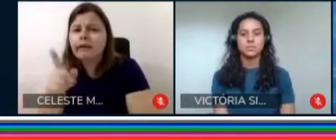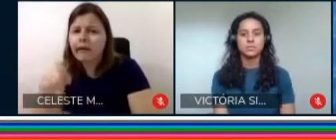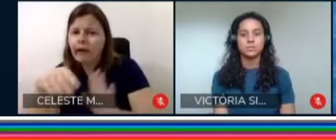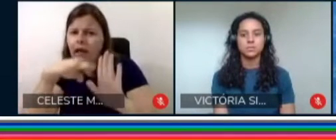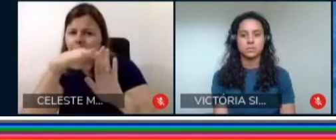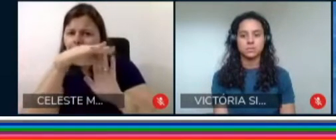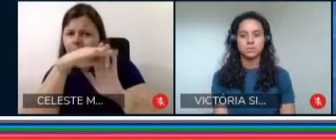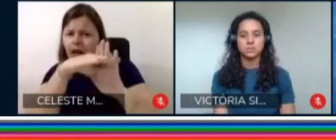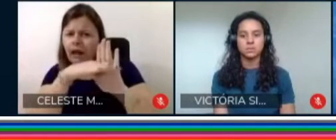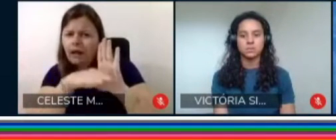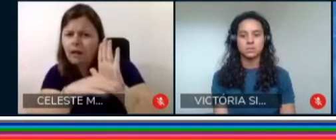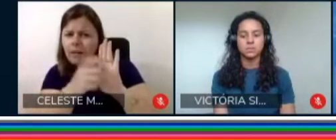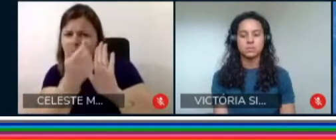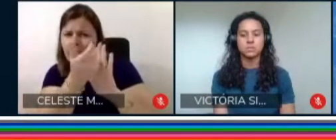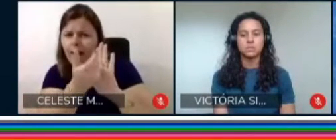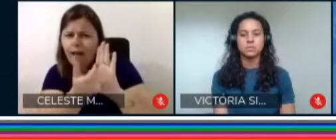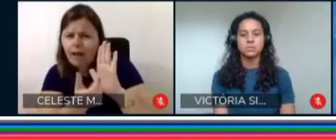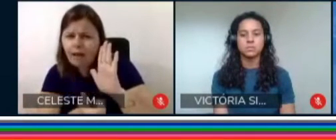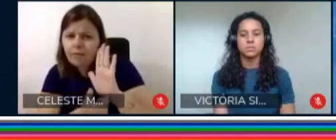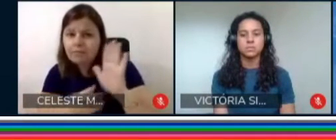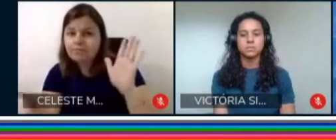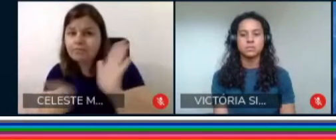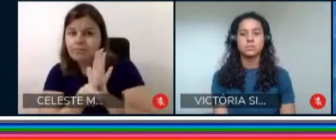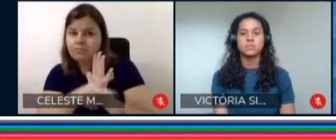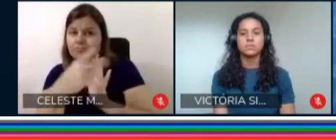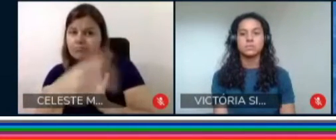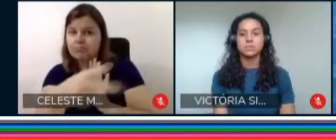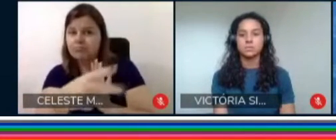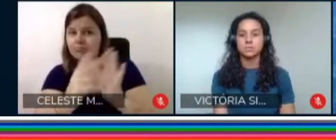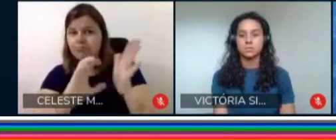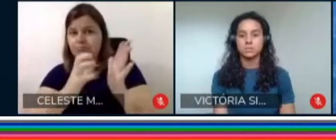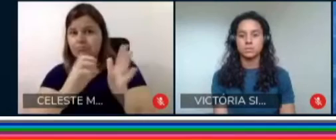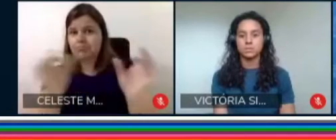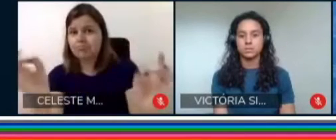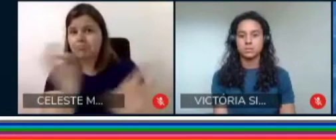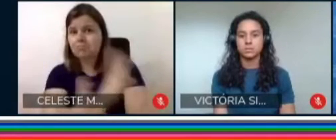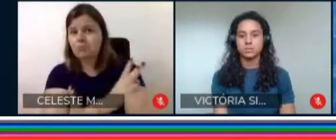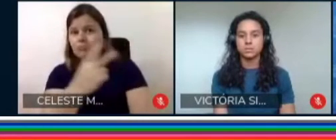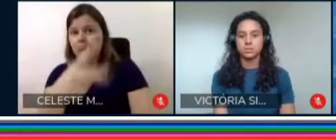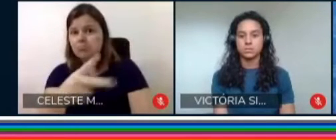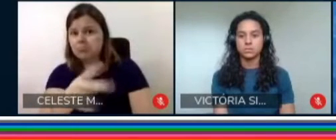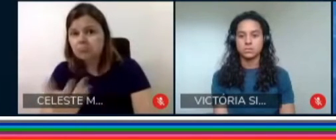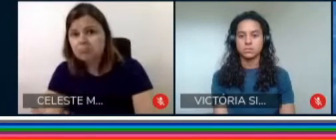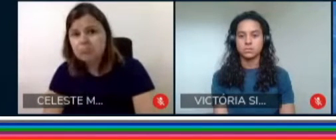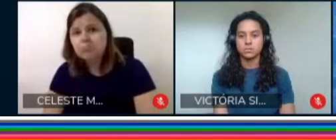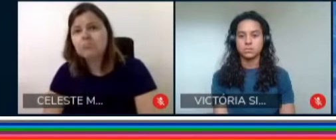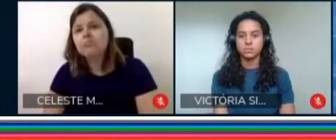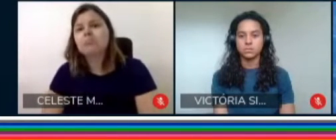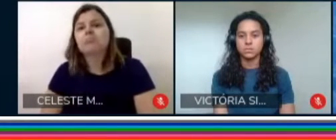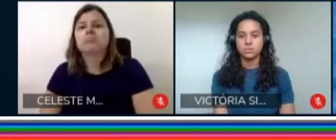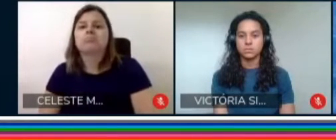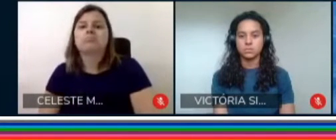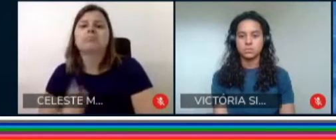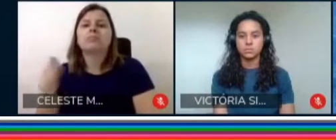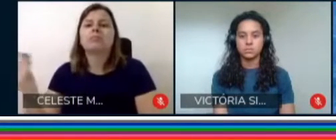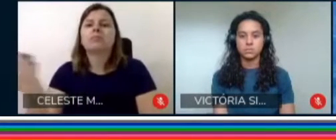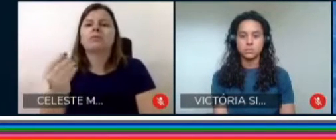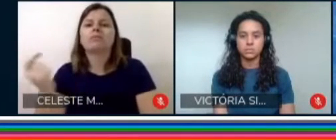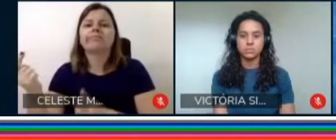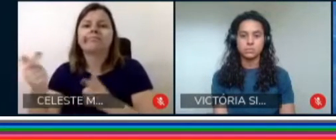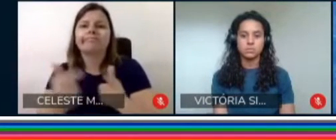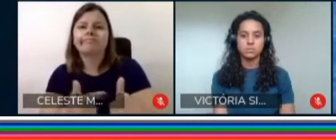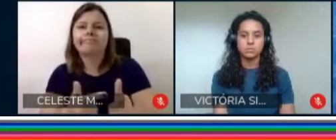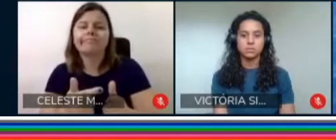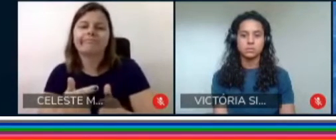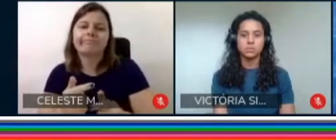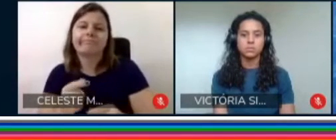de termos que é determinado pela própria base de dados, né? Então é aquela coisa do popularmente a gente chama câncer,